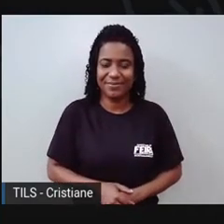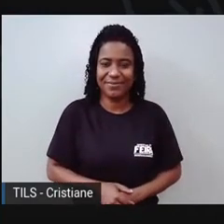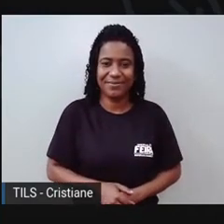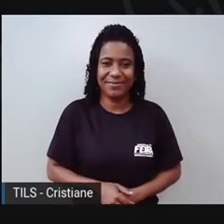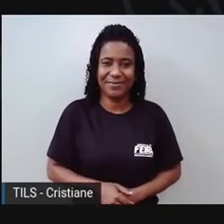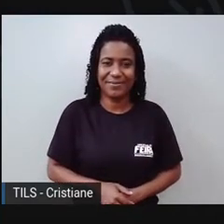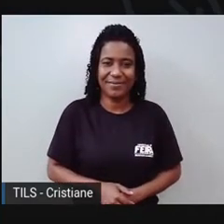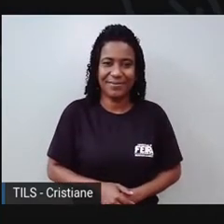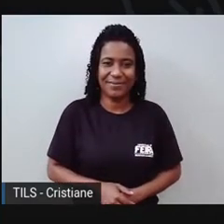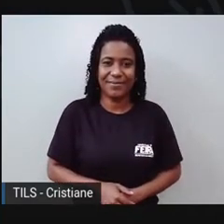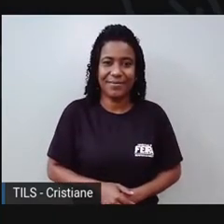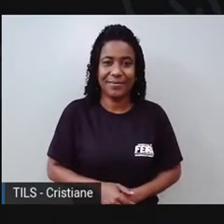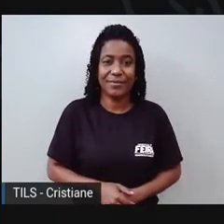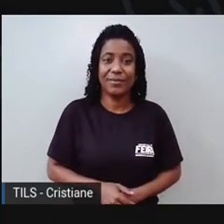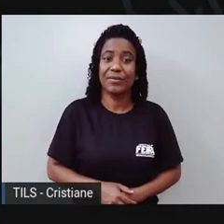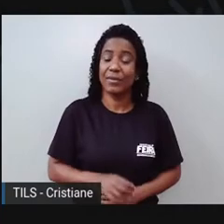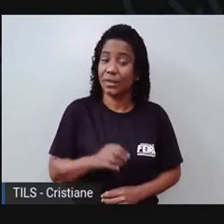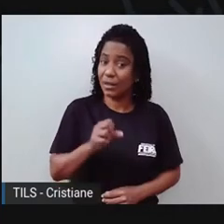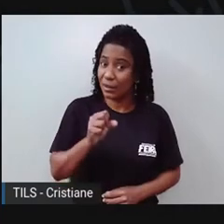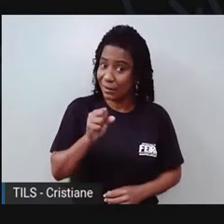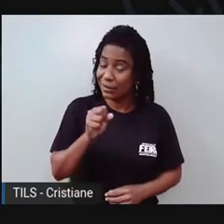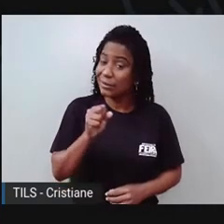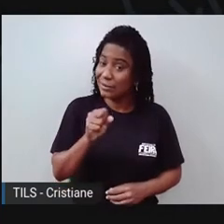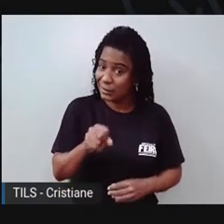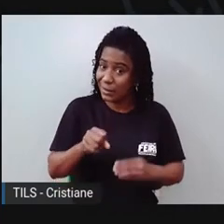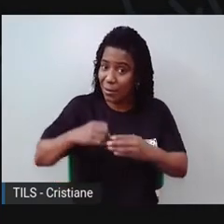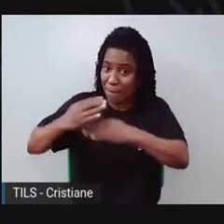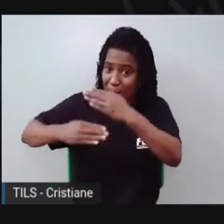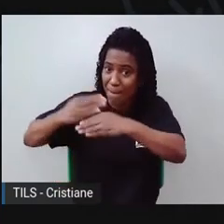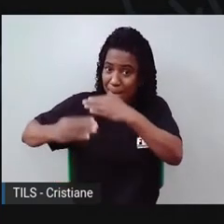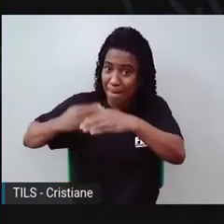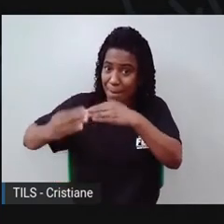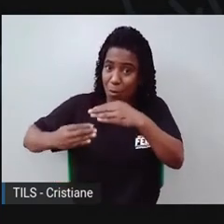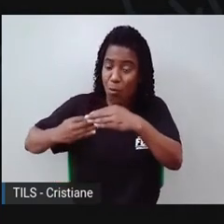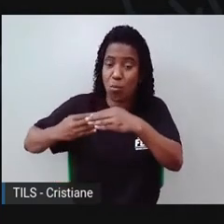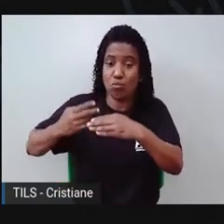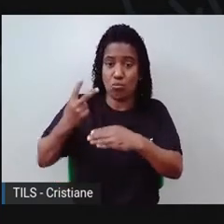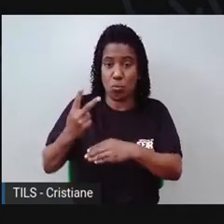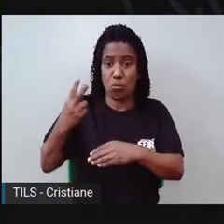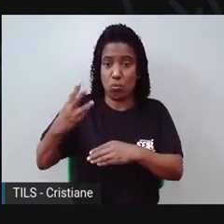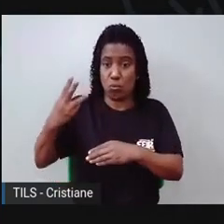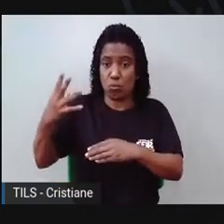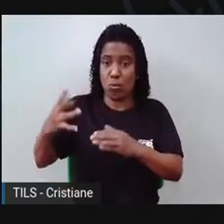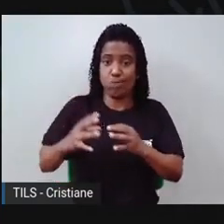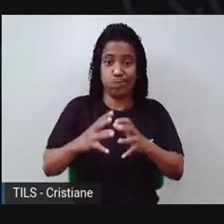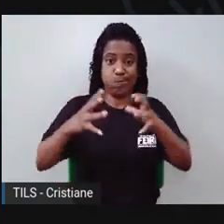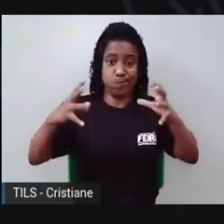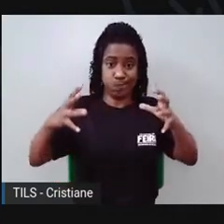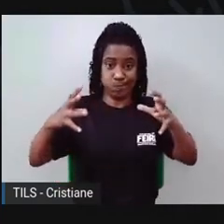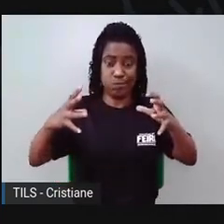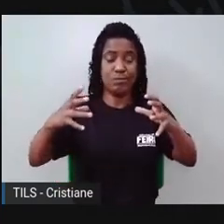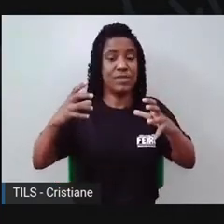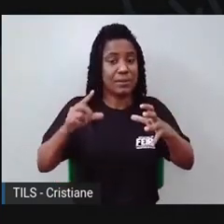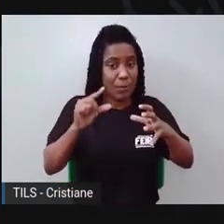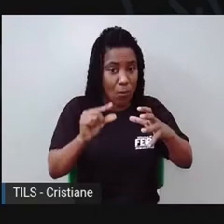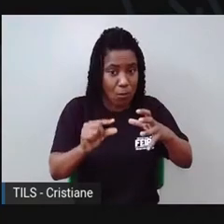Se fizer bastante massa, tem que fazer de pouco em pouco, senão fica difícil para torcer, pesado.